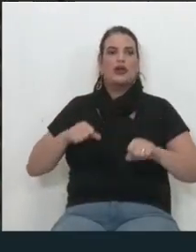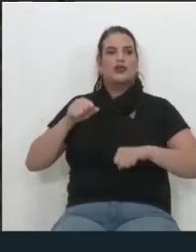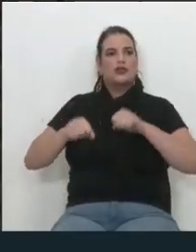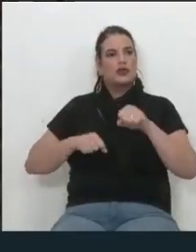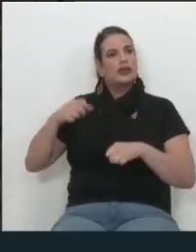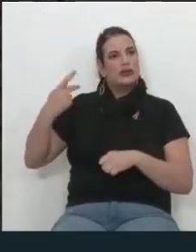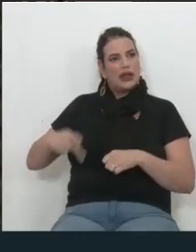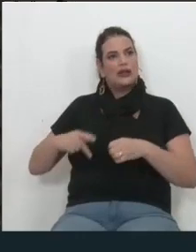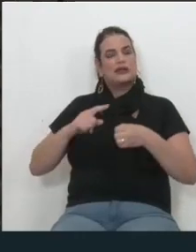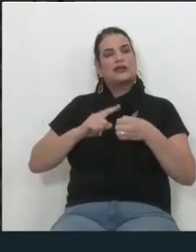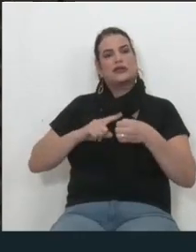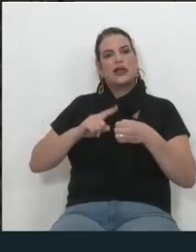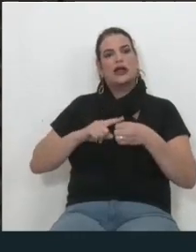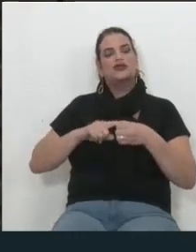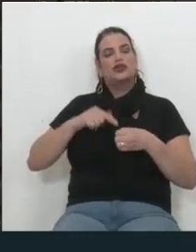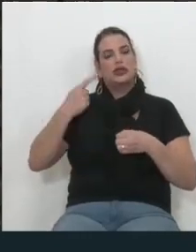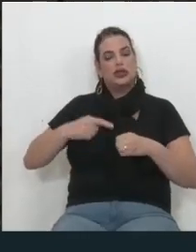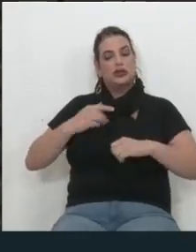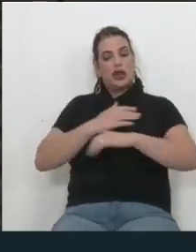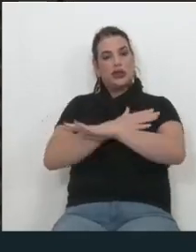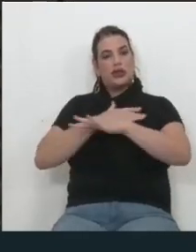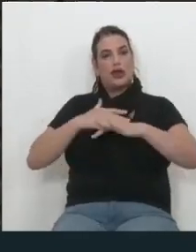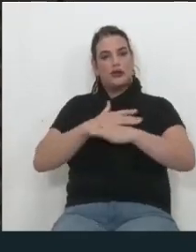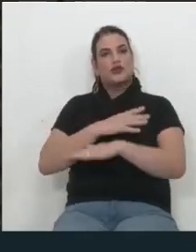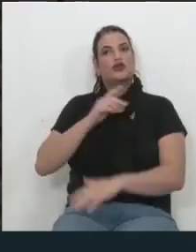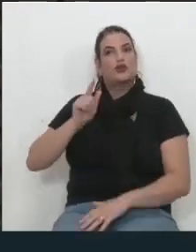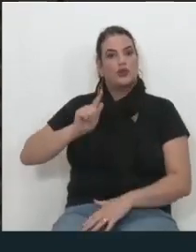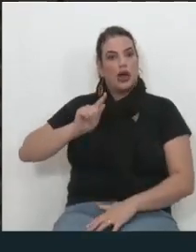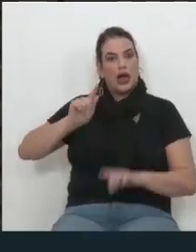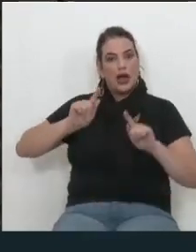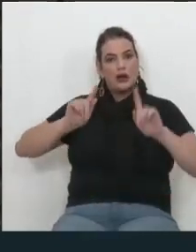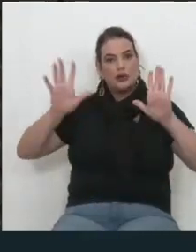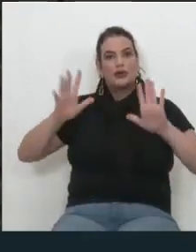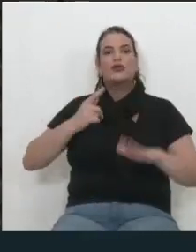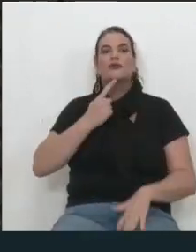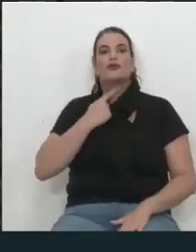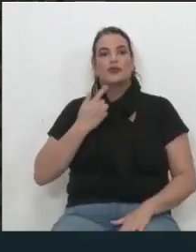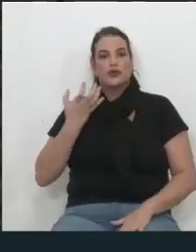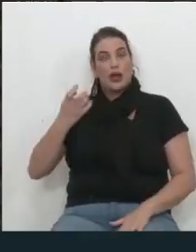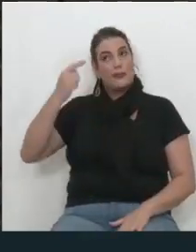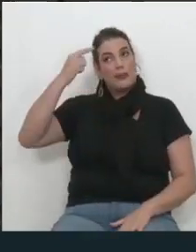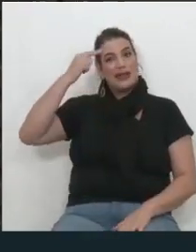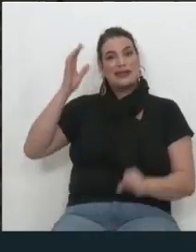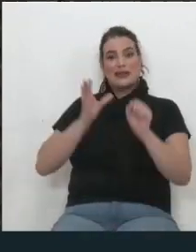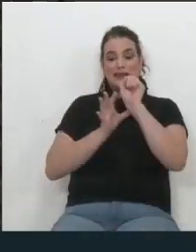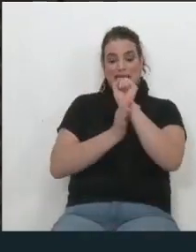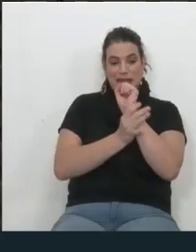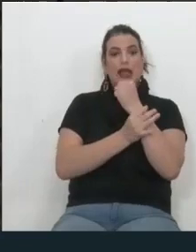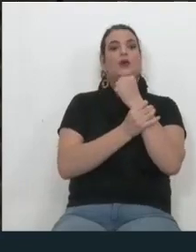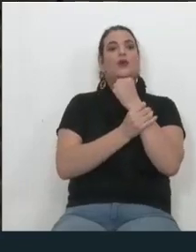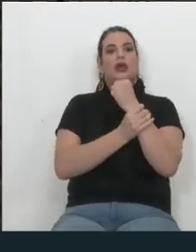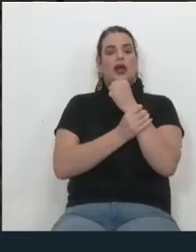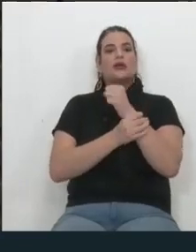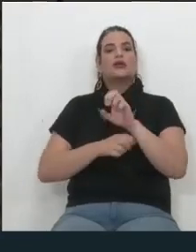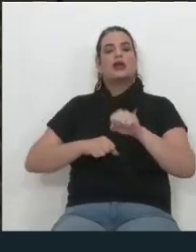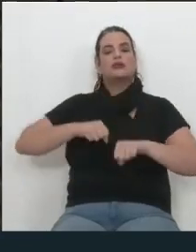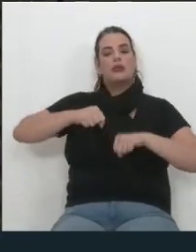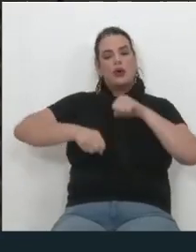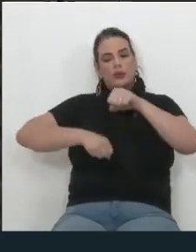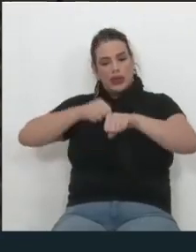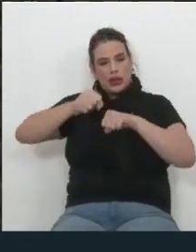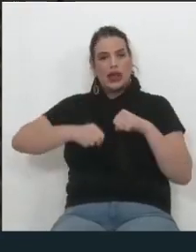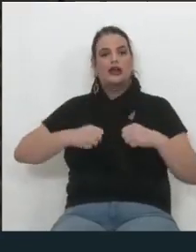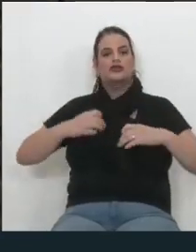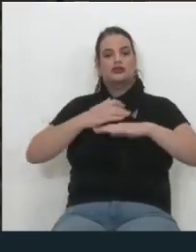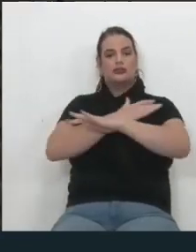cidade, almejam. Então, pensando em segurança para o ciclista, pensando em mobilidade urbana, ontem houve